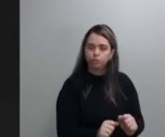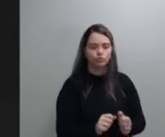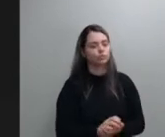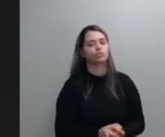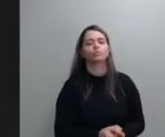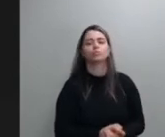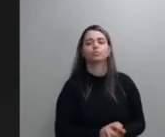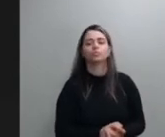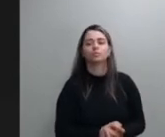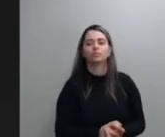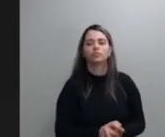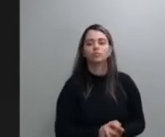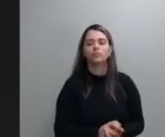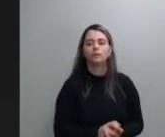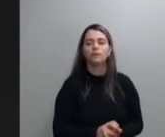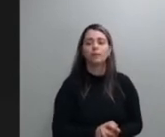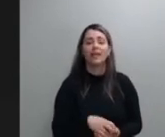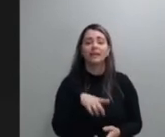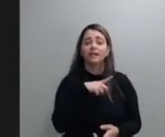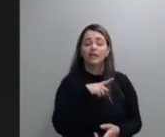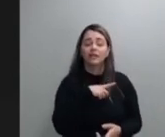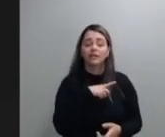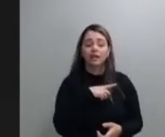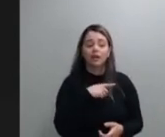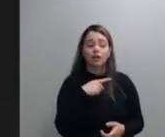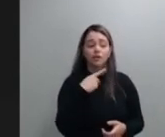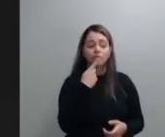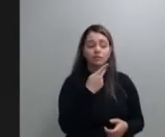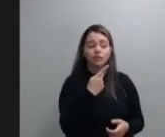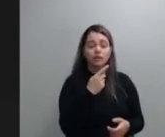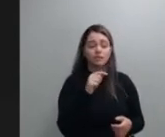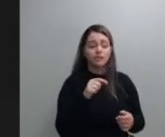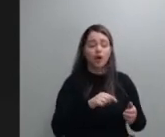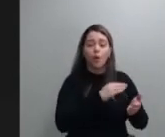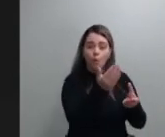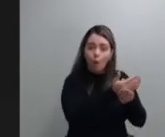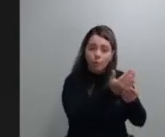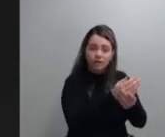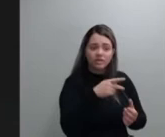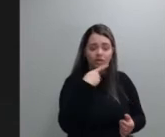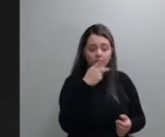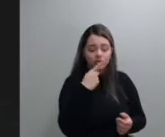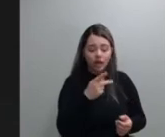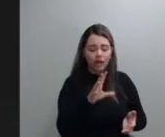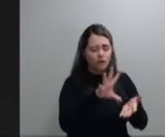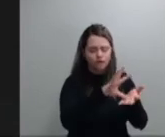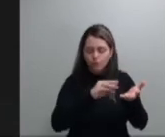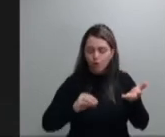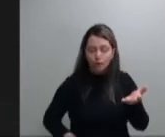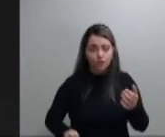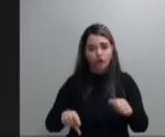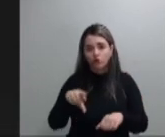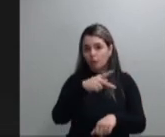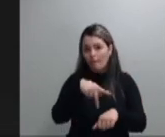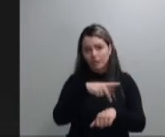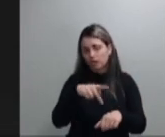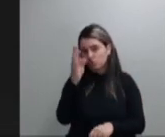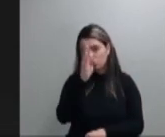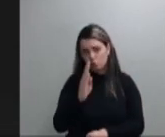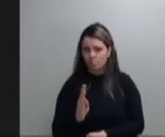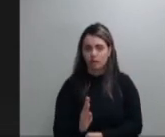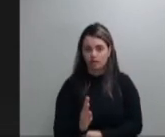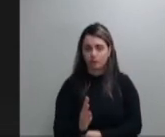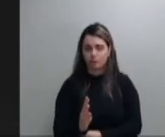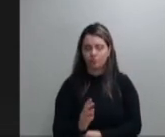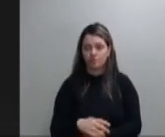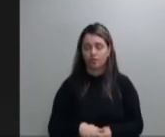bem como por se tratar de operação iniciada fora do território nacional e sob a égida de legislação diversa